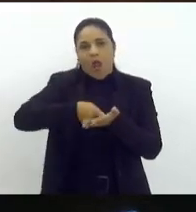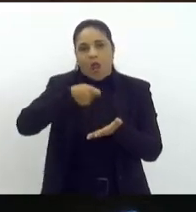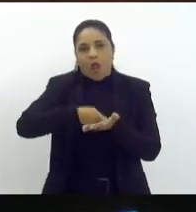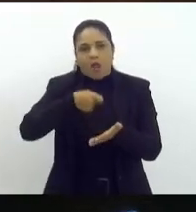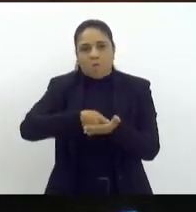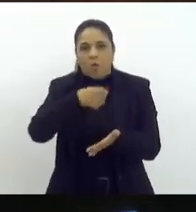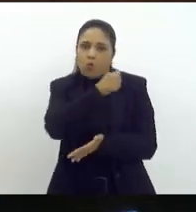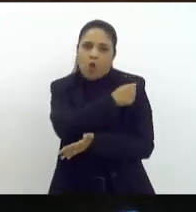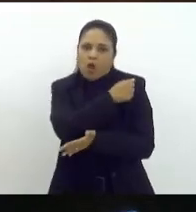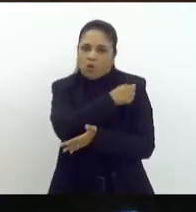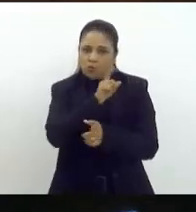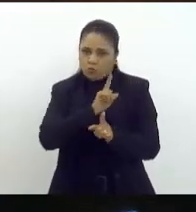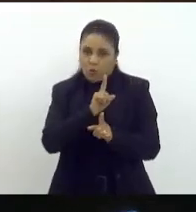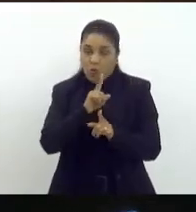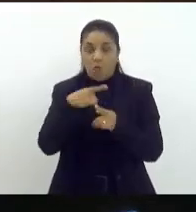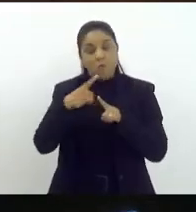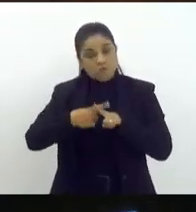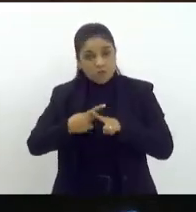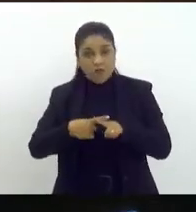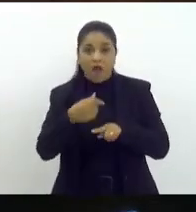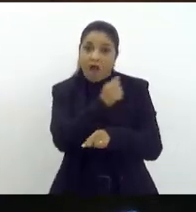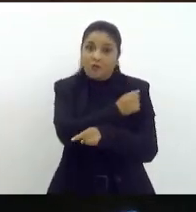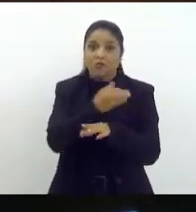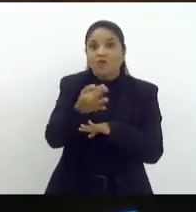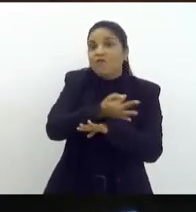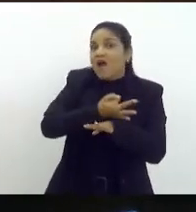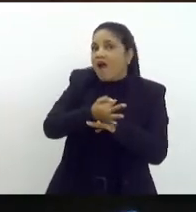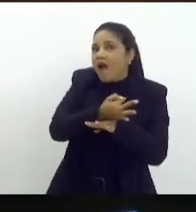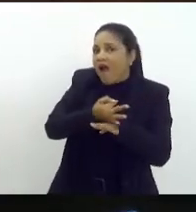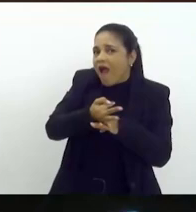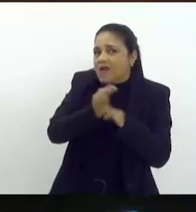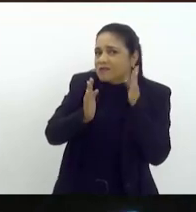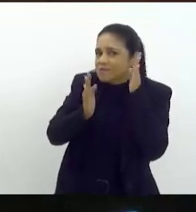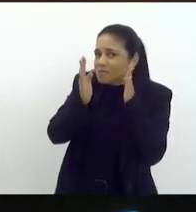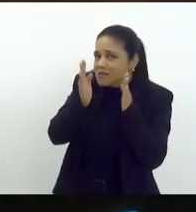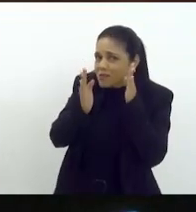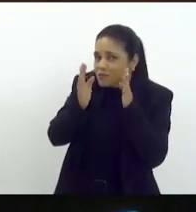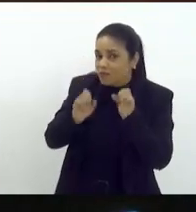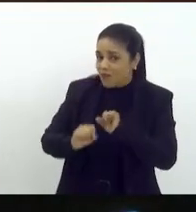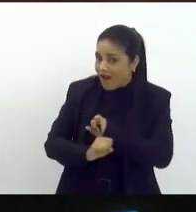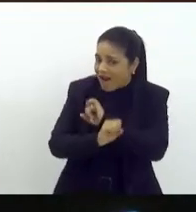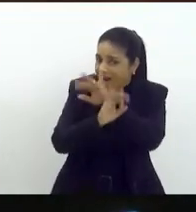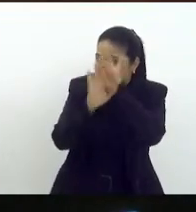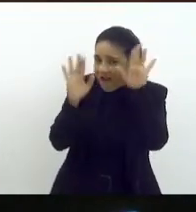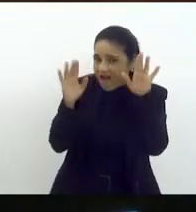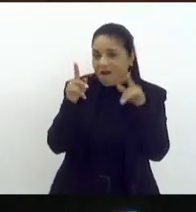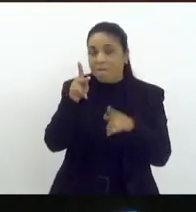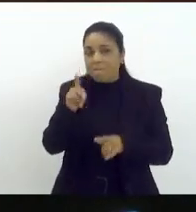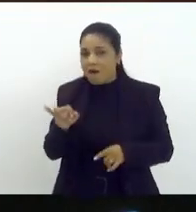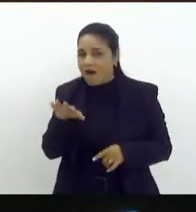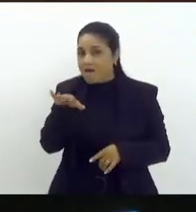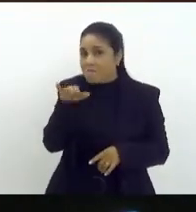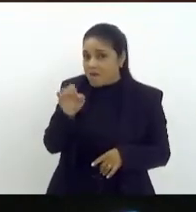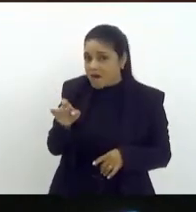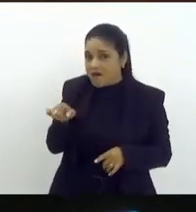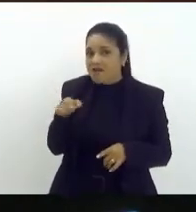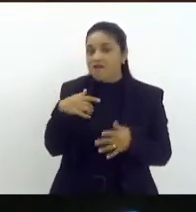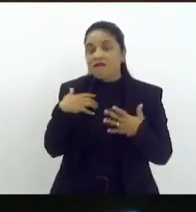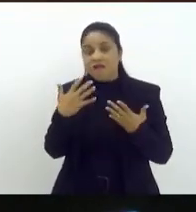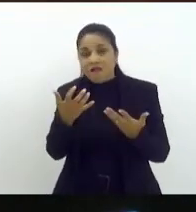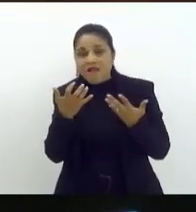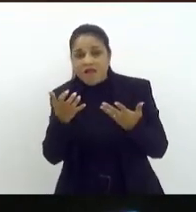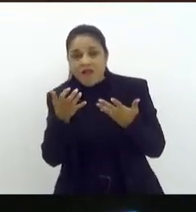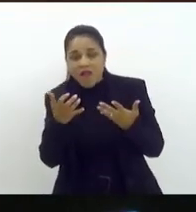que eles estão de férias é bom é bom deixar bem claro isso Doutor Serginho e os pais eles querem muito que as crianças